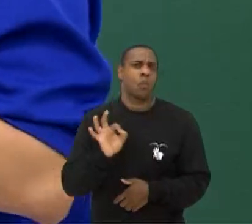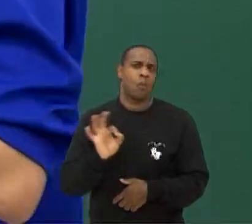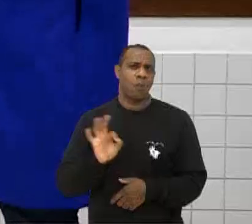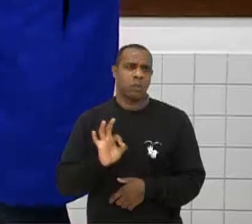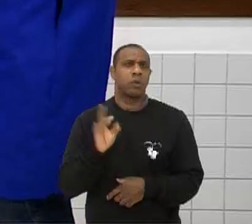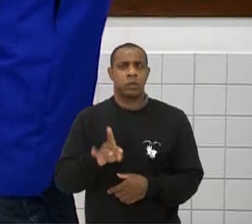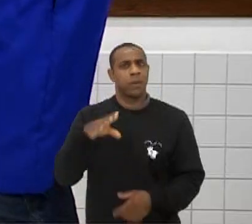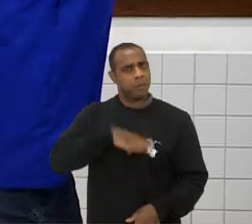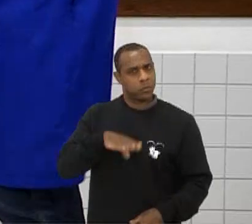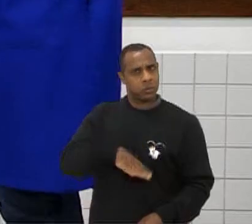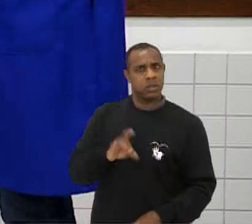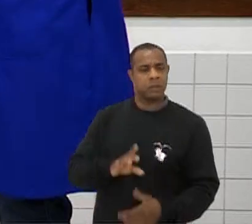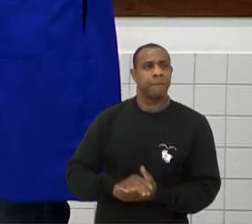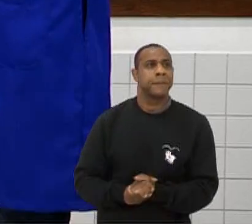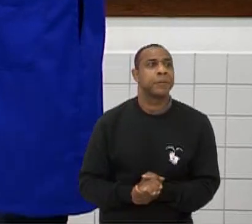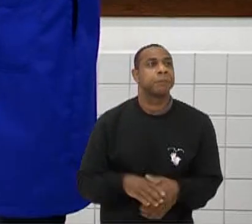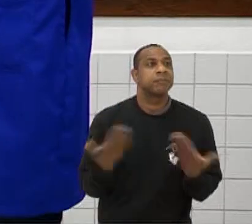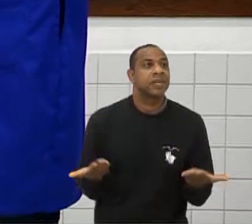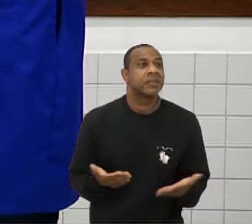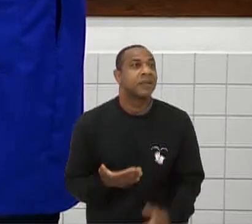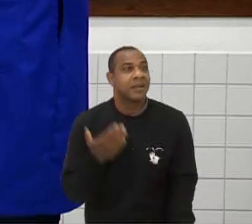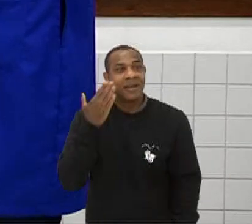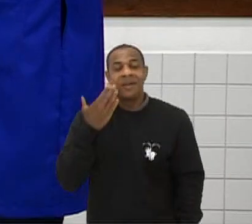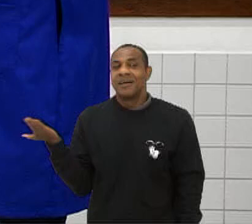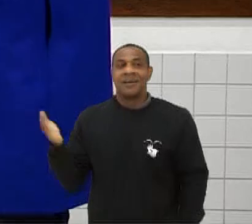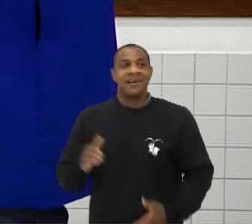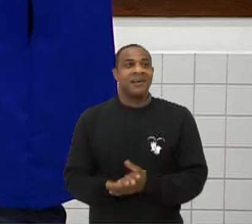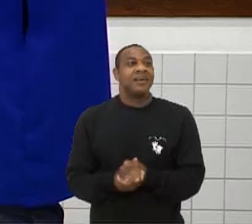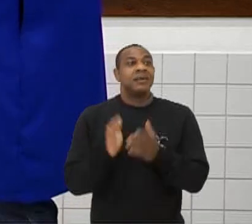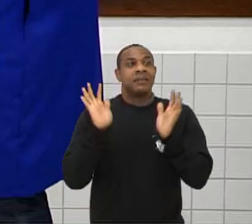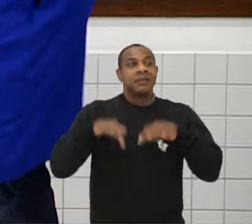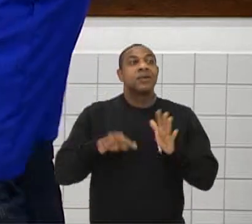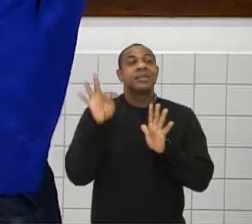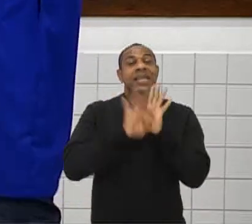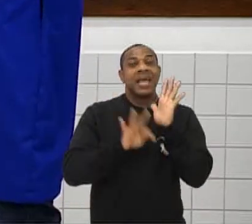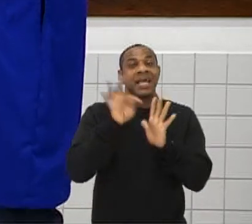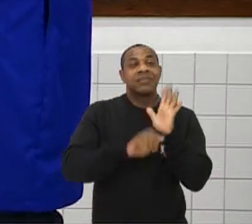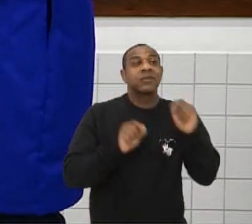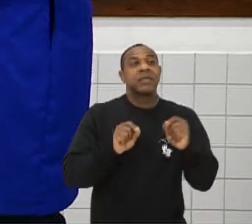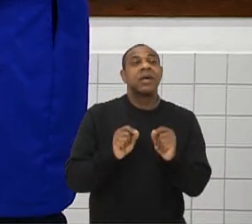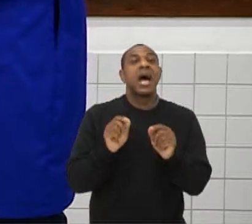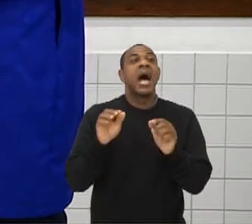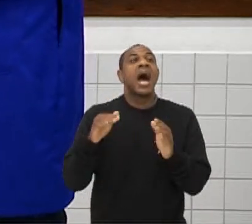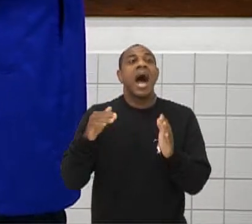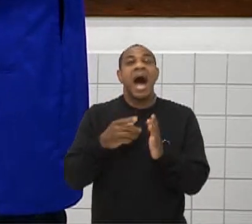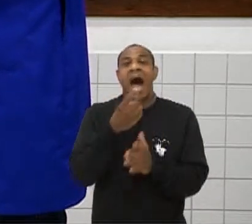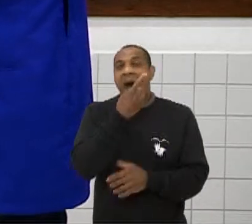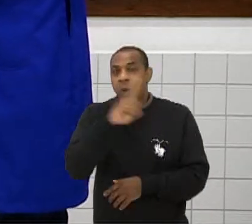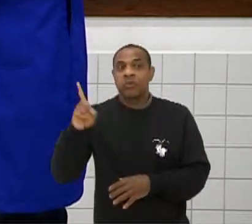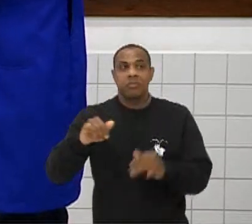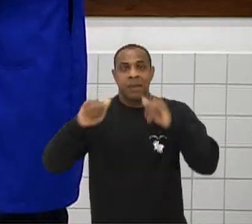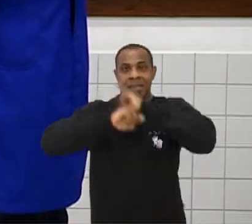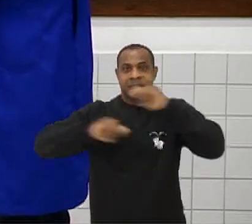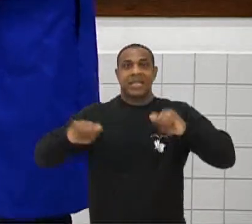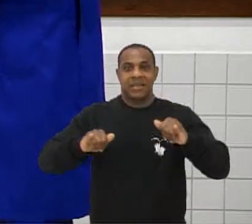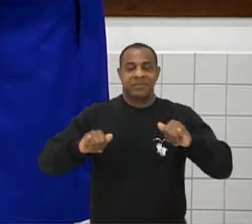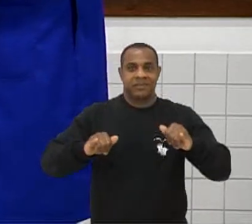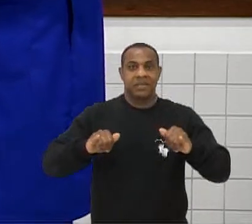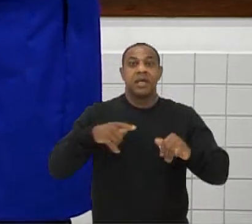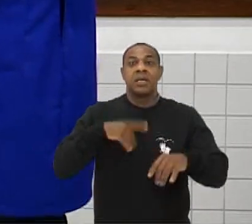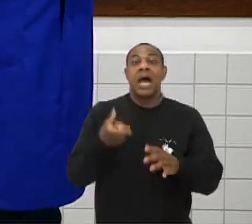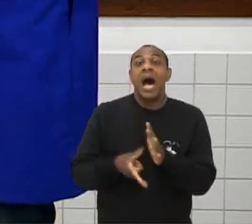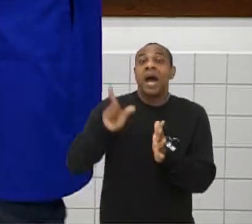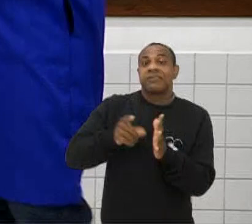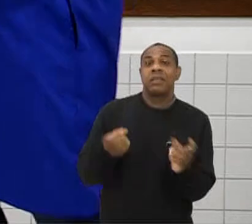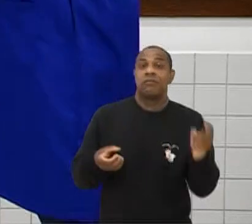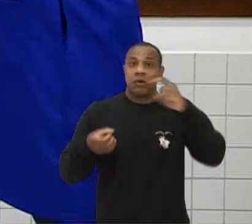tá? Gente, e terminando aí para nossa aula, eu trago aqui um texto que foi a última mensagem de Dom João VI quando saiu do Brasil de volta para Portugal